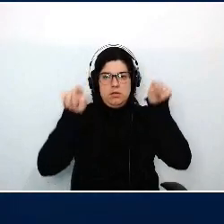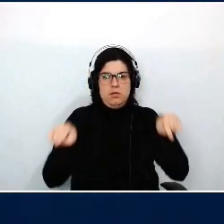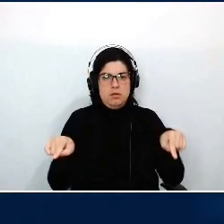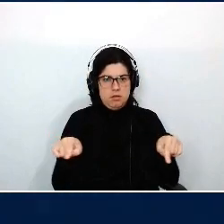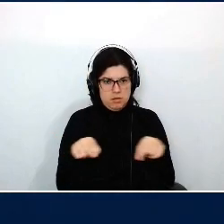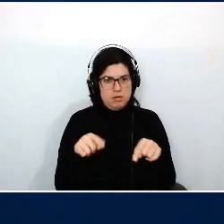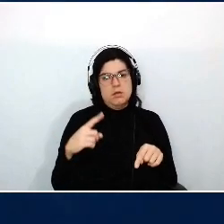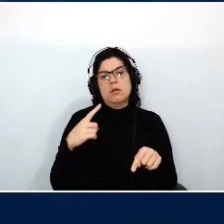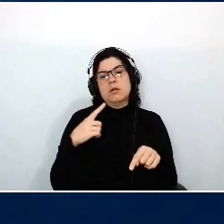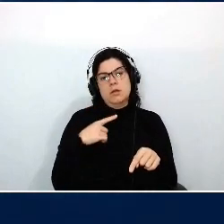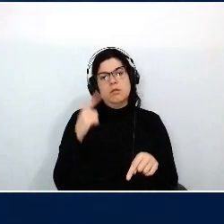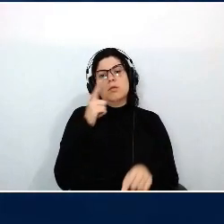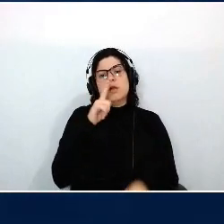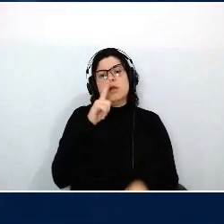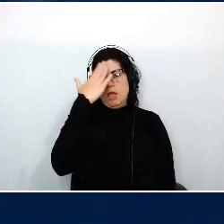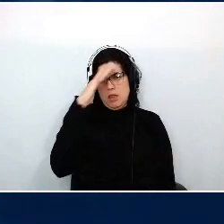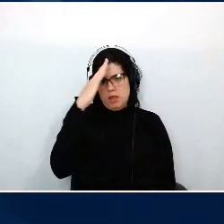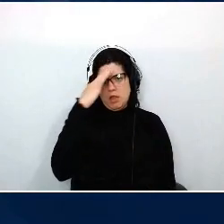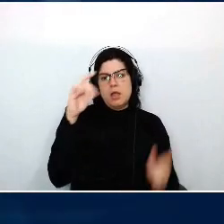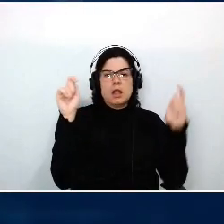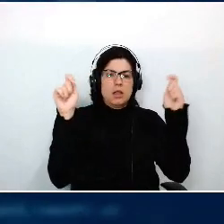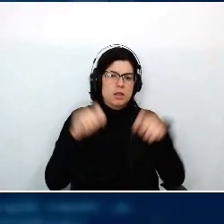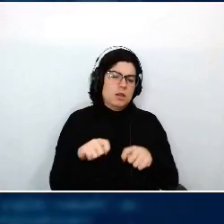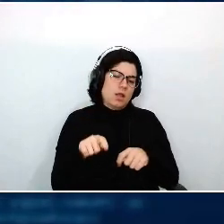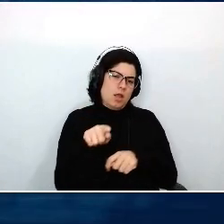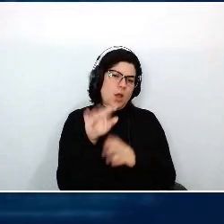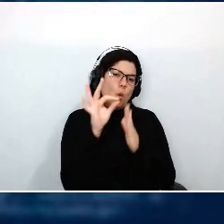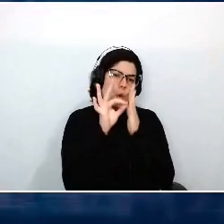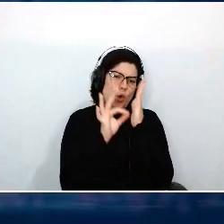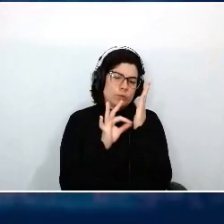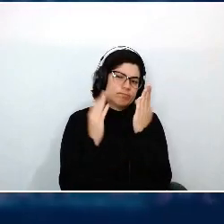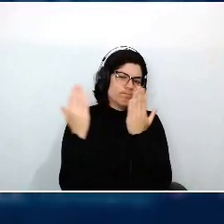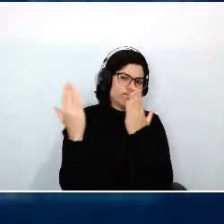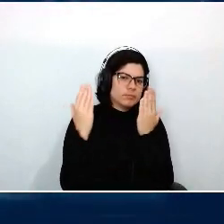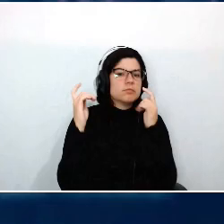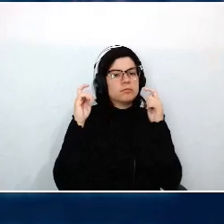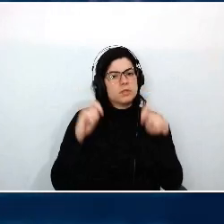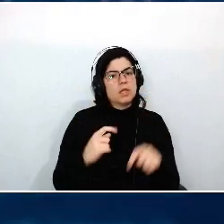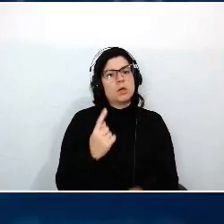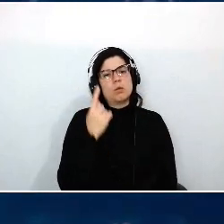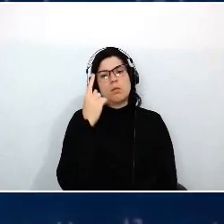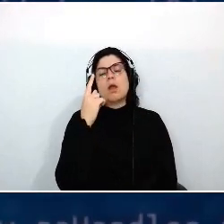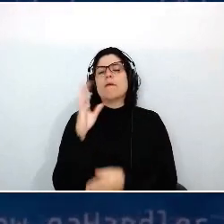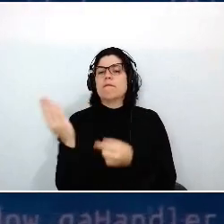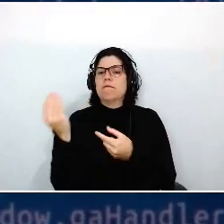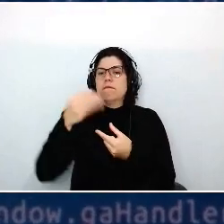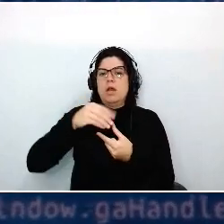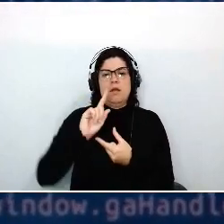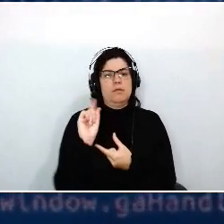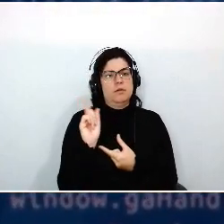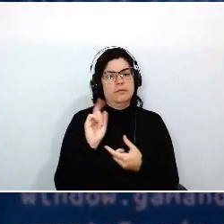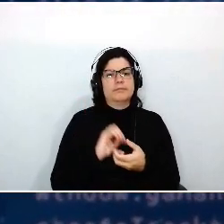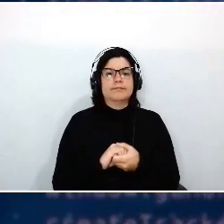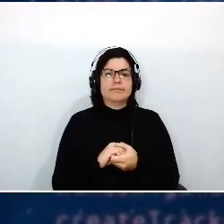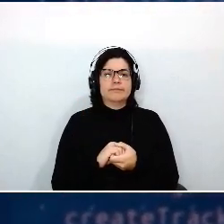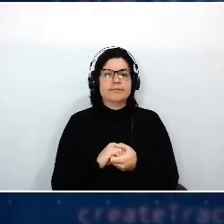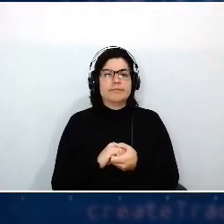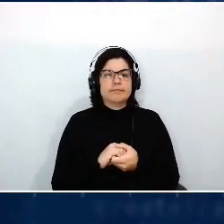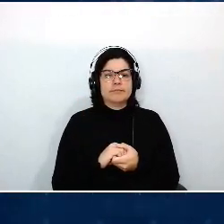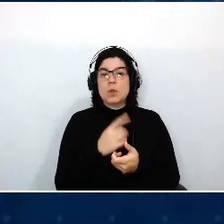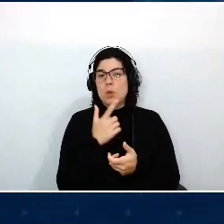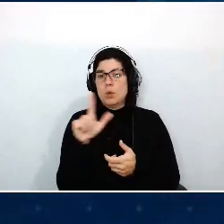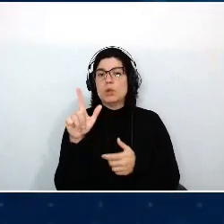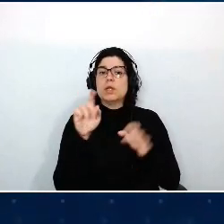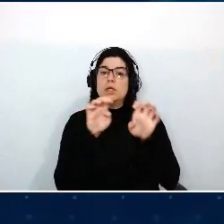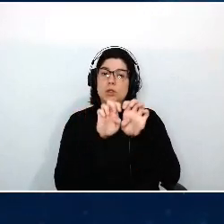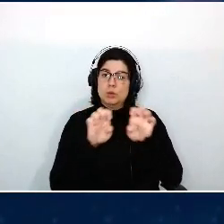dá para entender, né? Dá para assimilar esse código. Isso aqui a gente vai ver que não é exatamente uma variável mais para frente. A estrutura de dados básicas tem true,